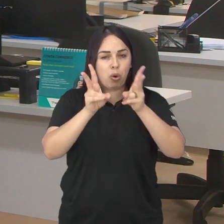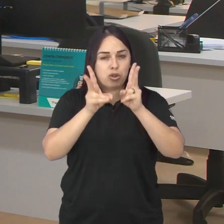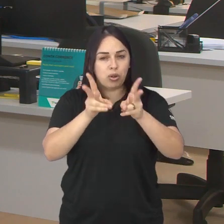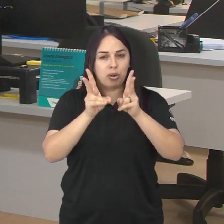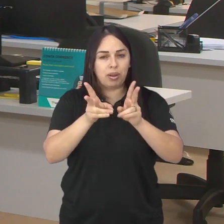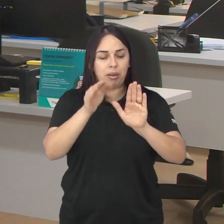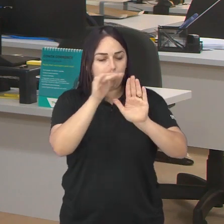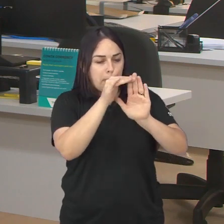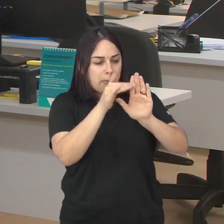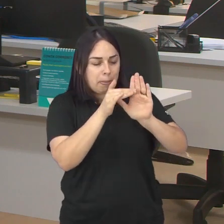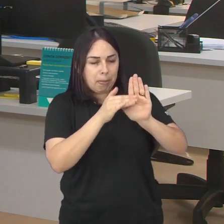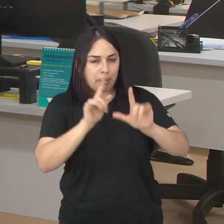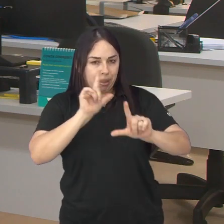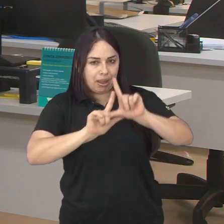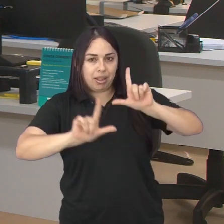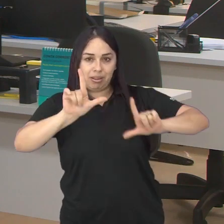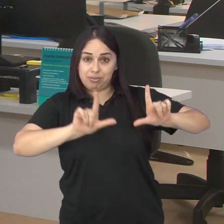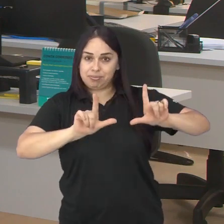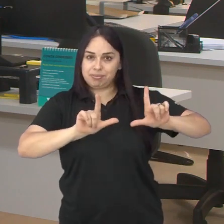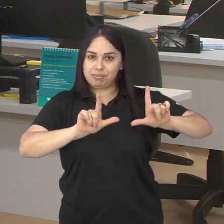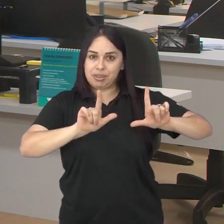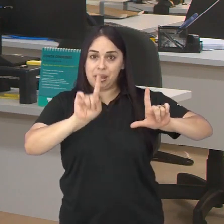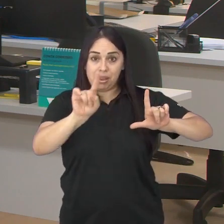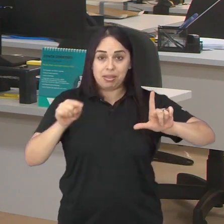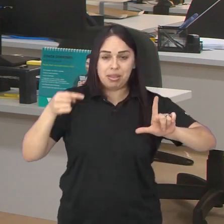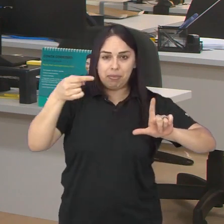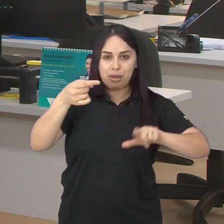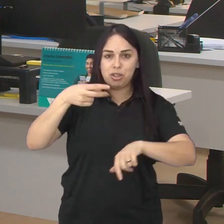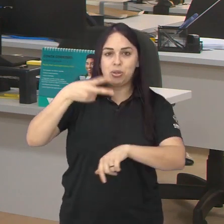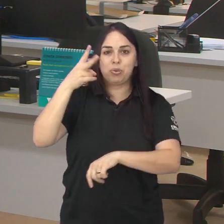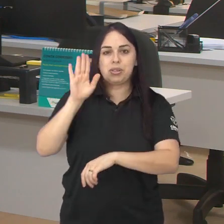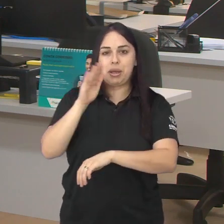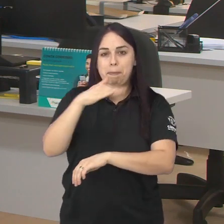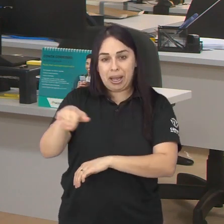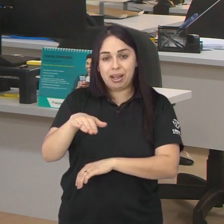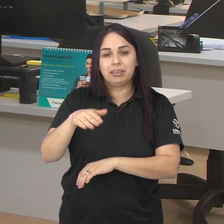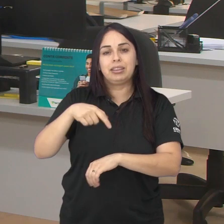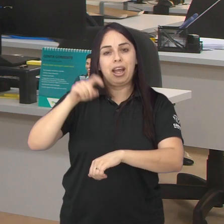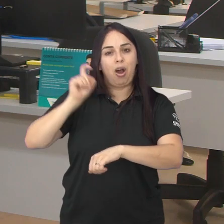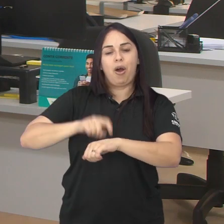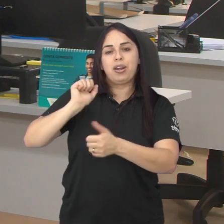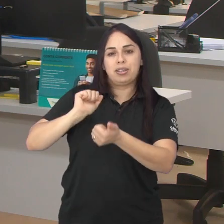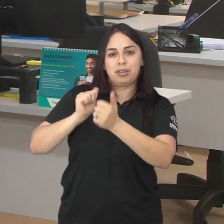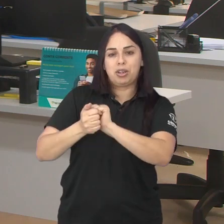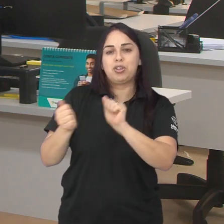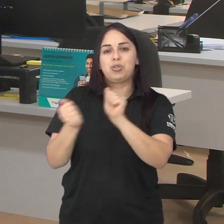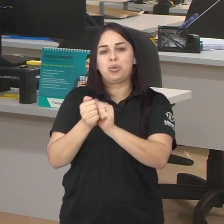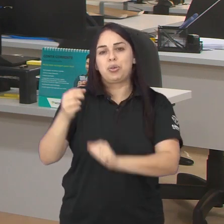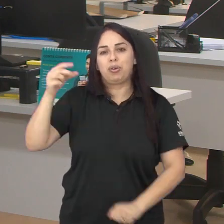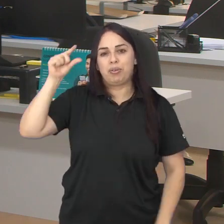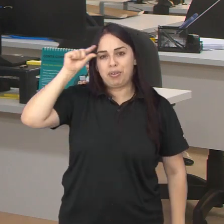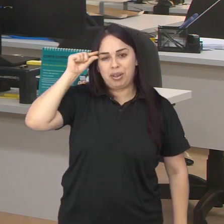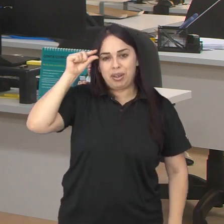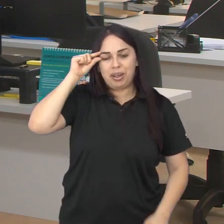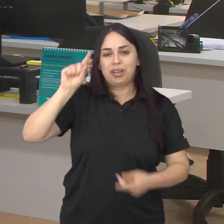continue ligado na programação da TV Câmara. Daqui a pouquinho, às 2h30 da tarde, tem o Hora do Esporte com os